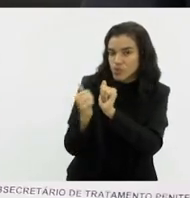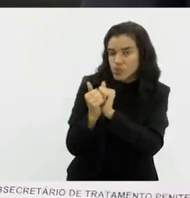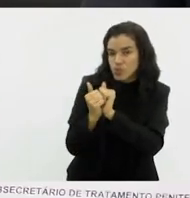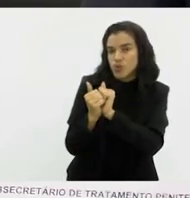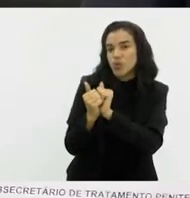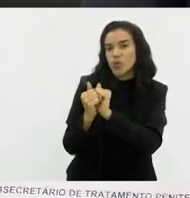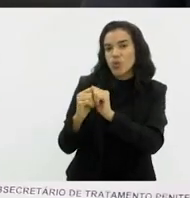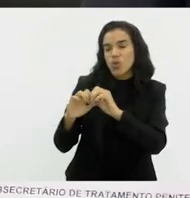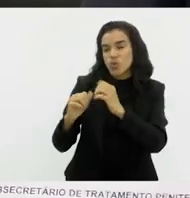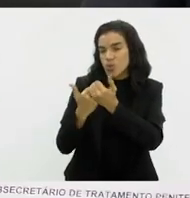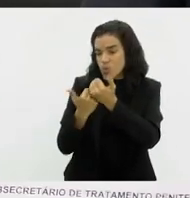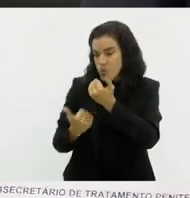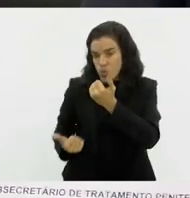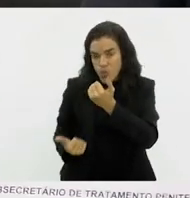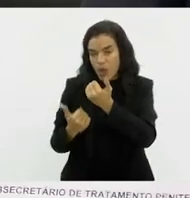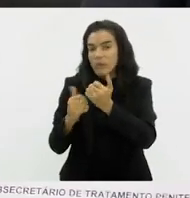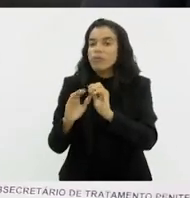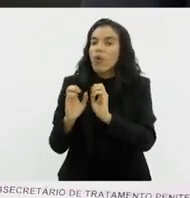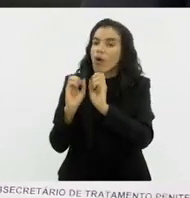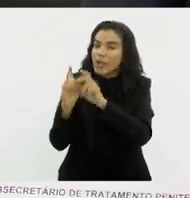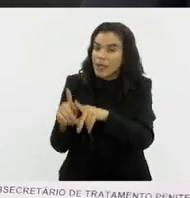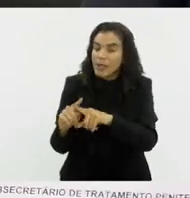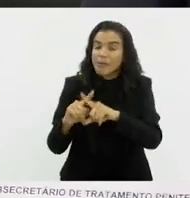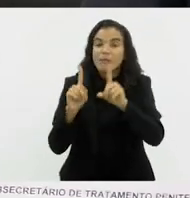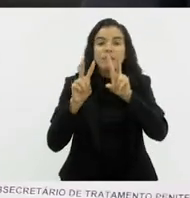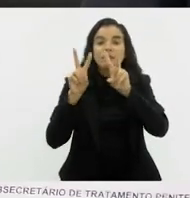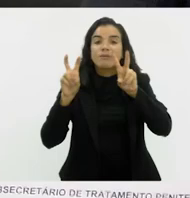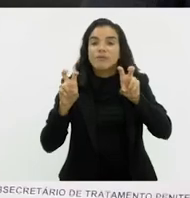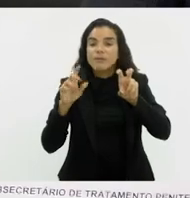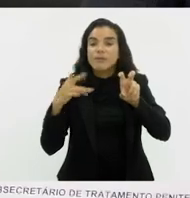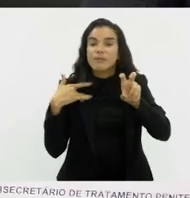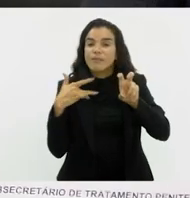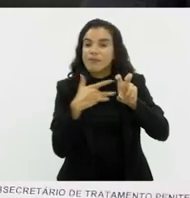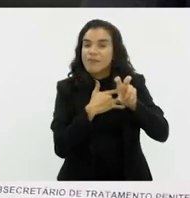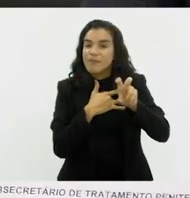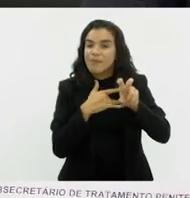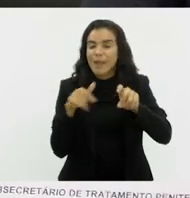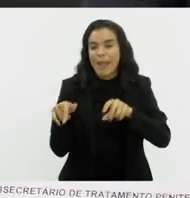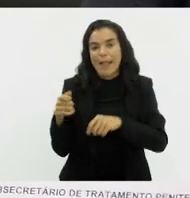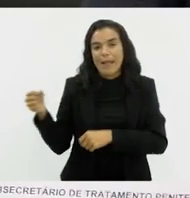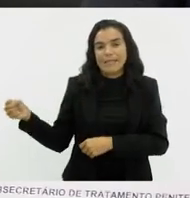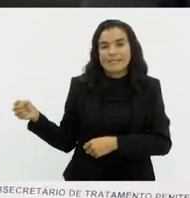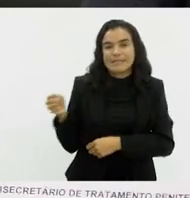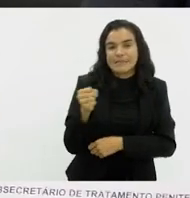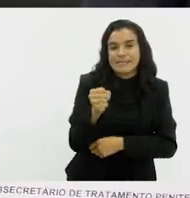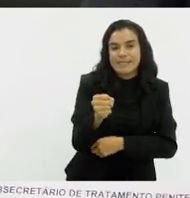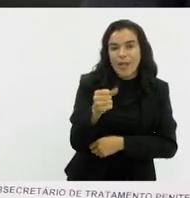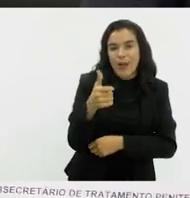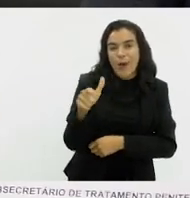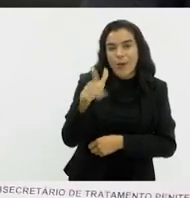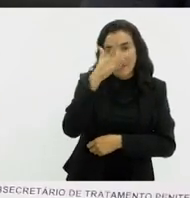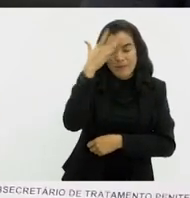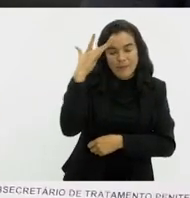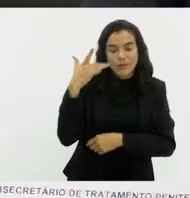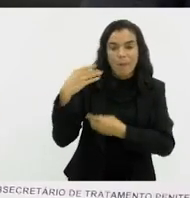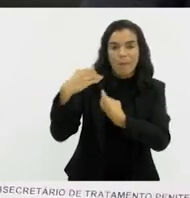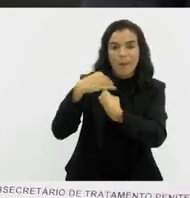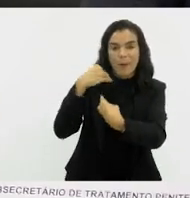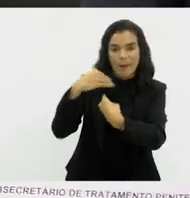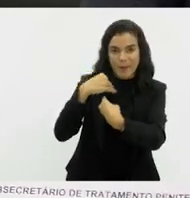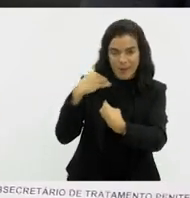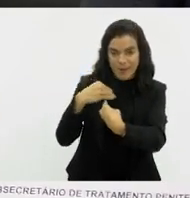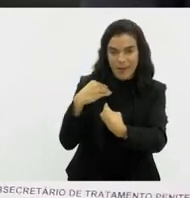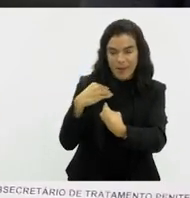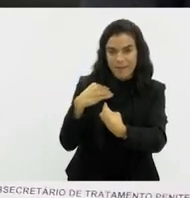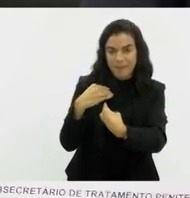a superintendência tal. Mas, quando chega na questão da saúde, ele teve que chamar alguém para poder orientar ele como vai se dar isso.